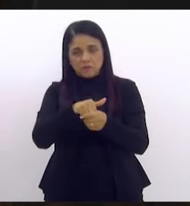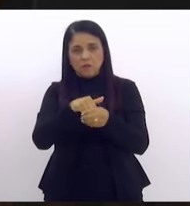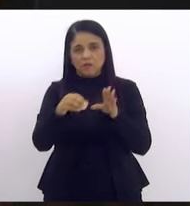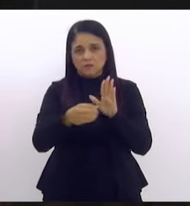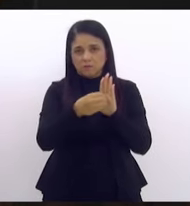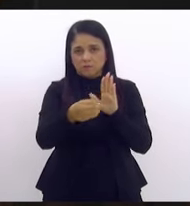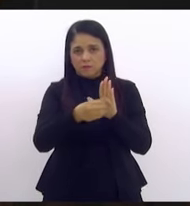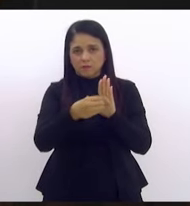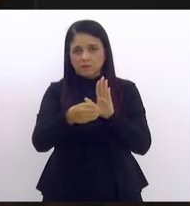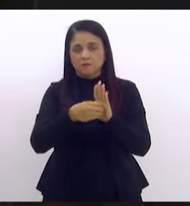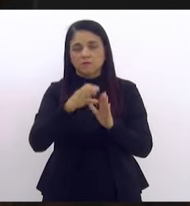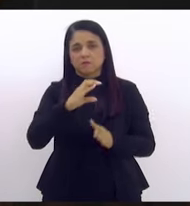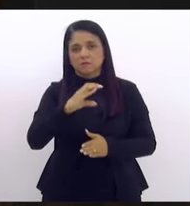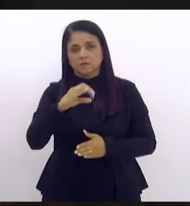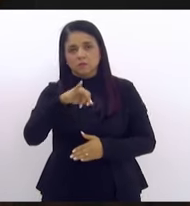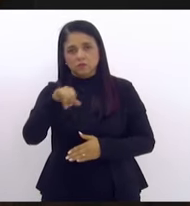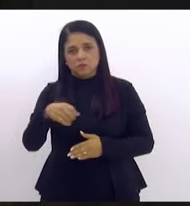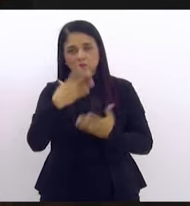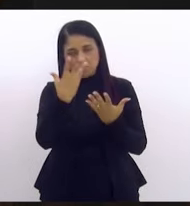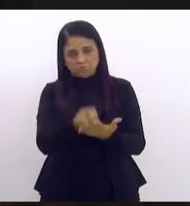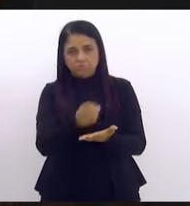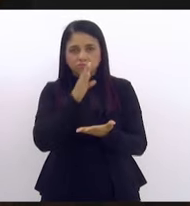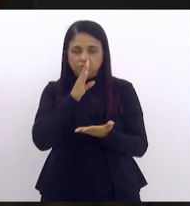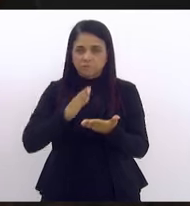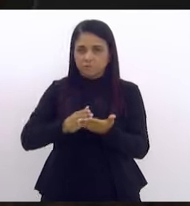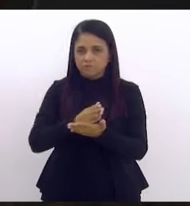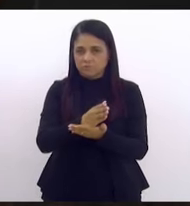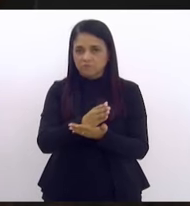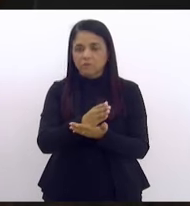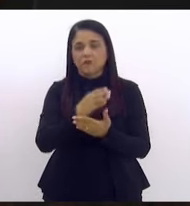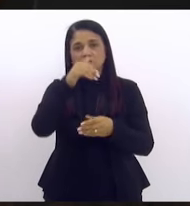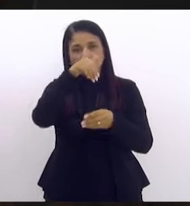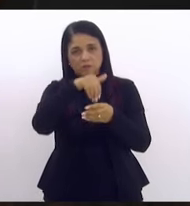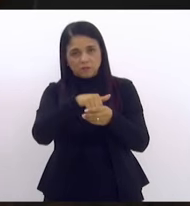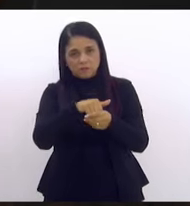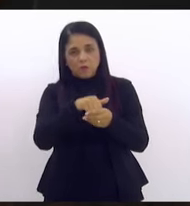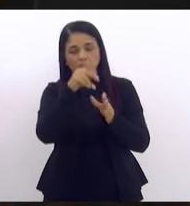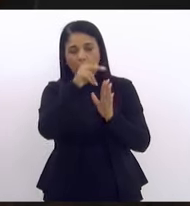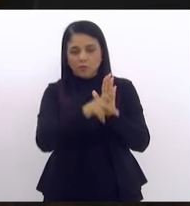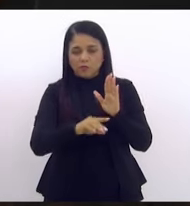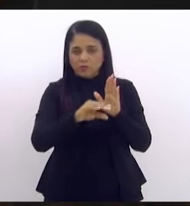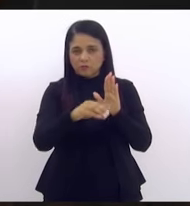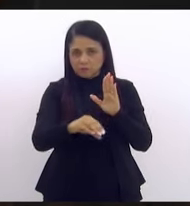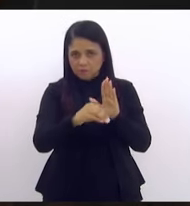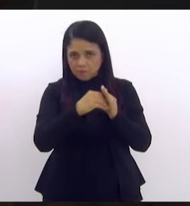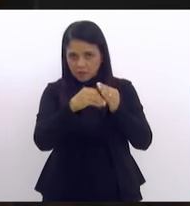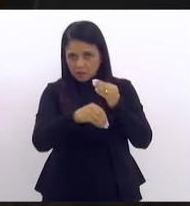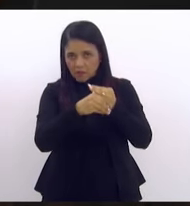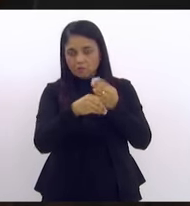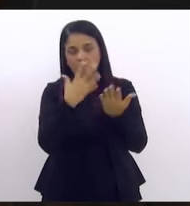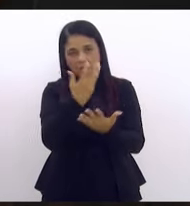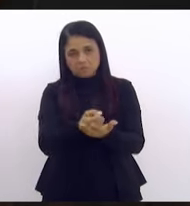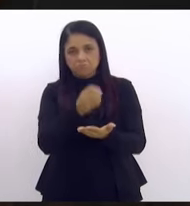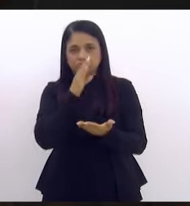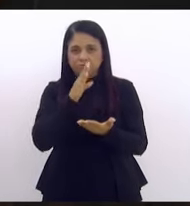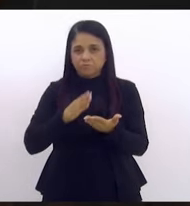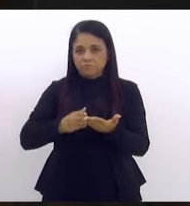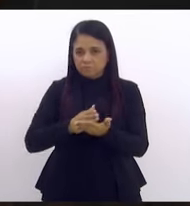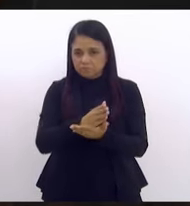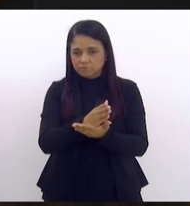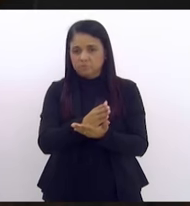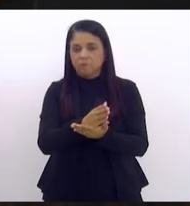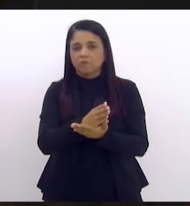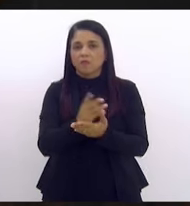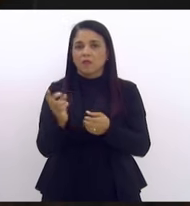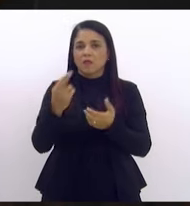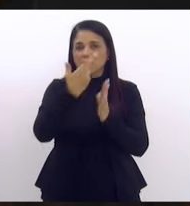da CCJ. Senhores que aprovam, permaneçam como estão. Aprovado. Em votação, o projeto assim emendado. Senhores que aprovam, permaneçam como estão. Aprovado.